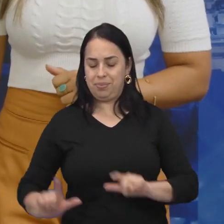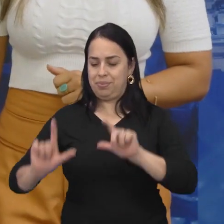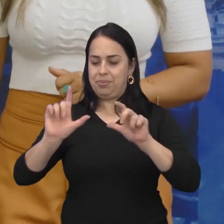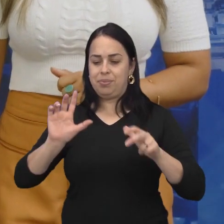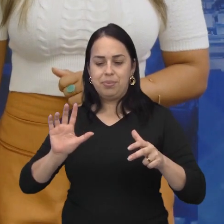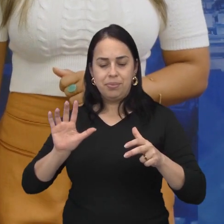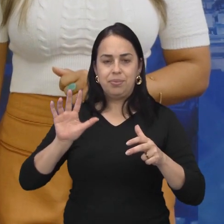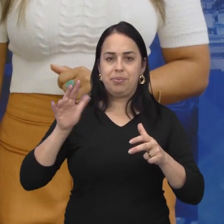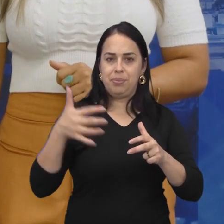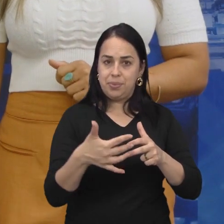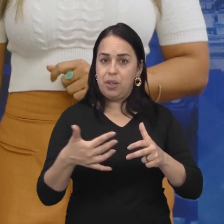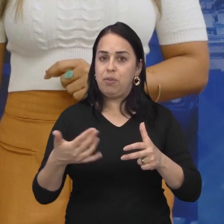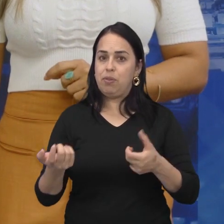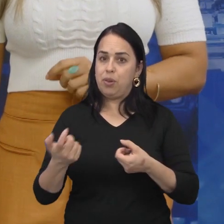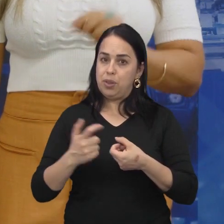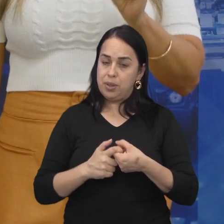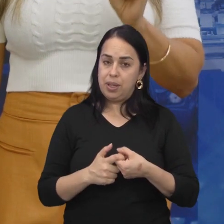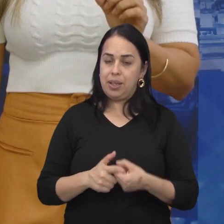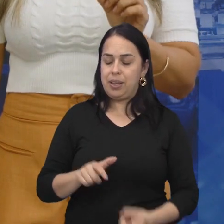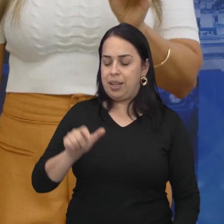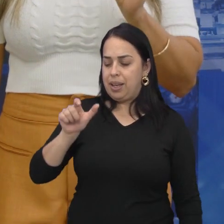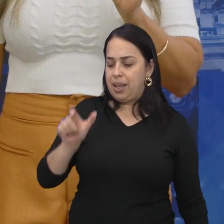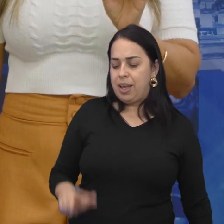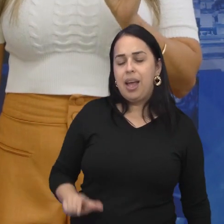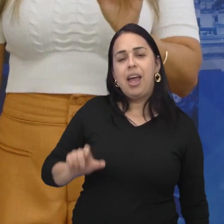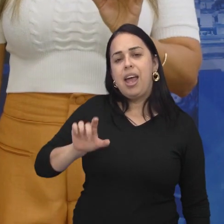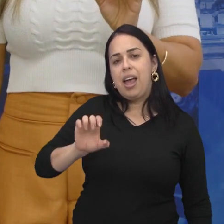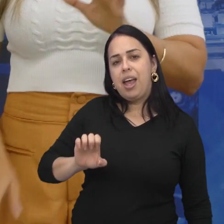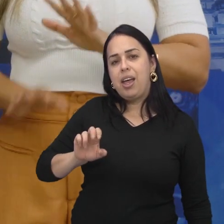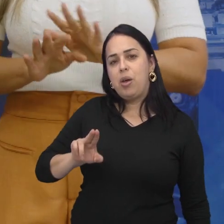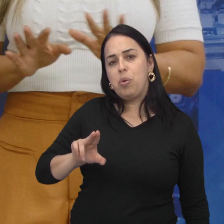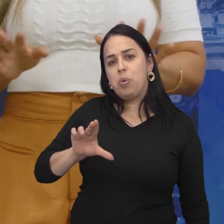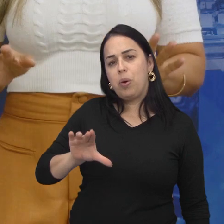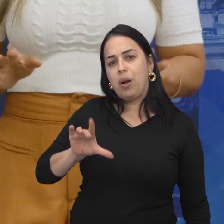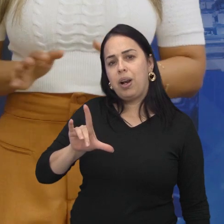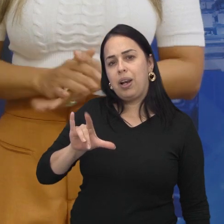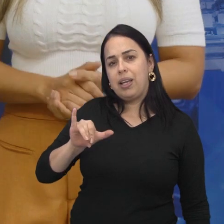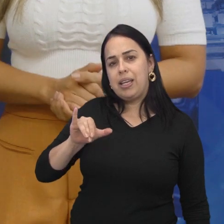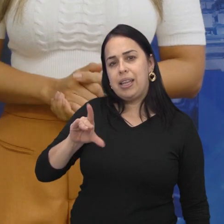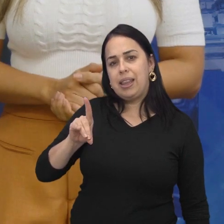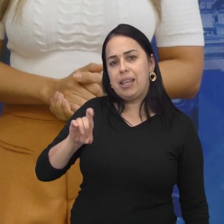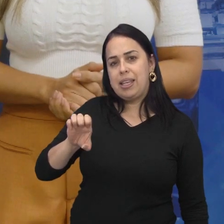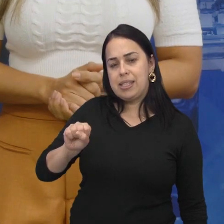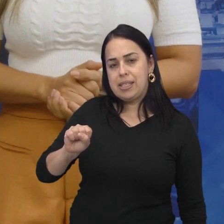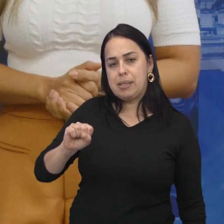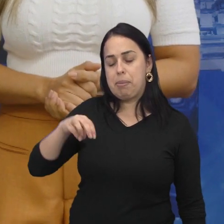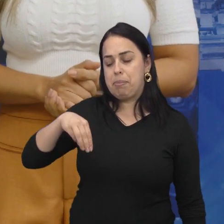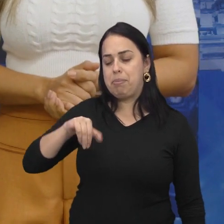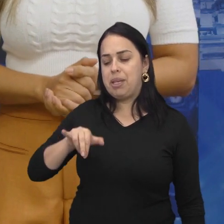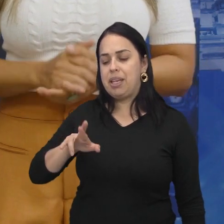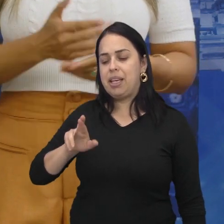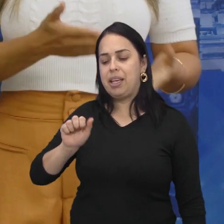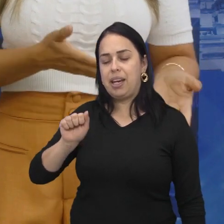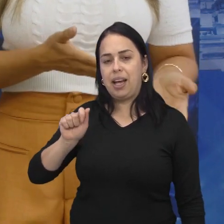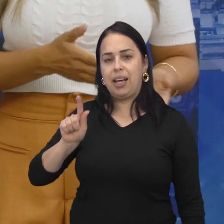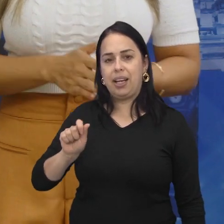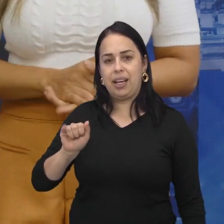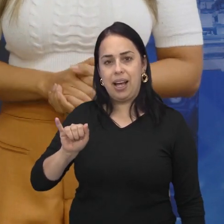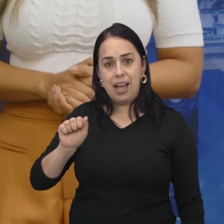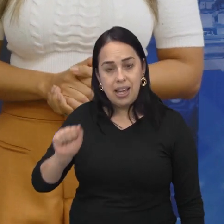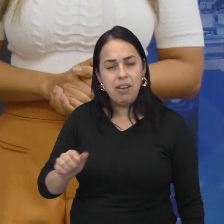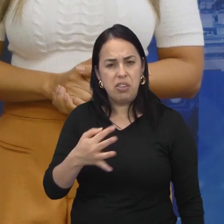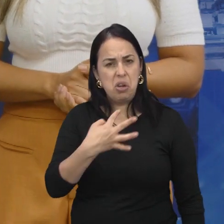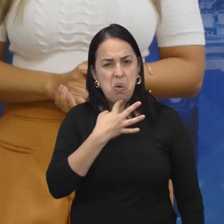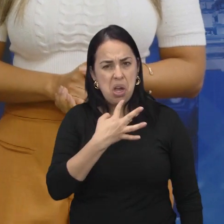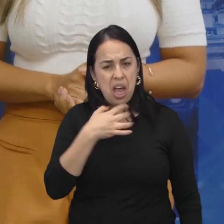Voltamos com o Ação Parlamentar. Euclides Miragaia, provavelmente você já ouviu esse nome e se mora aqui em